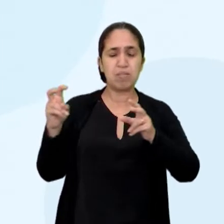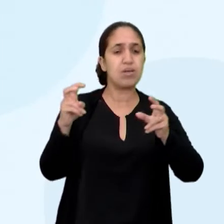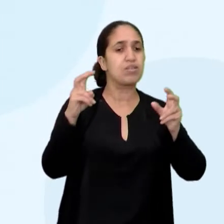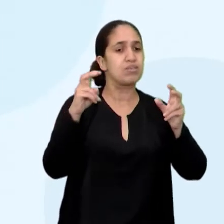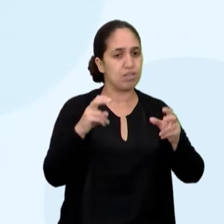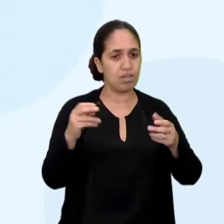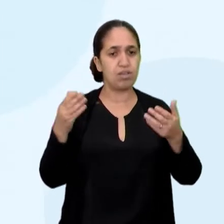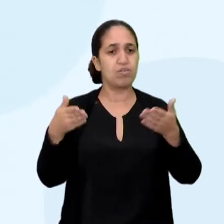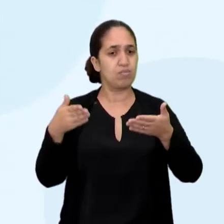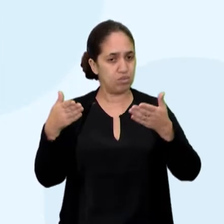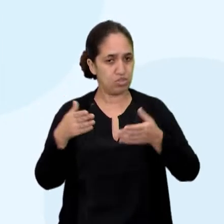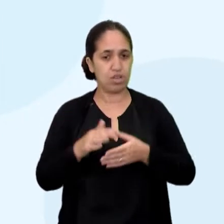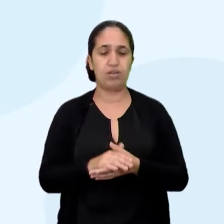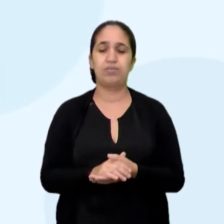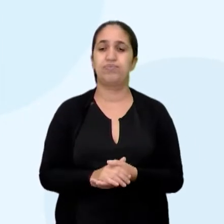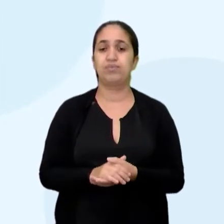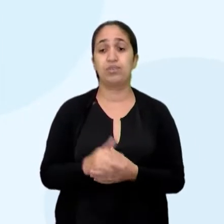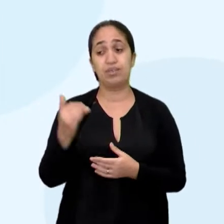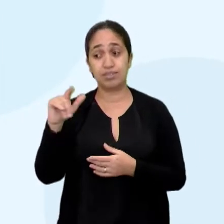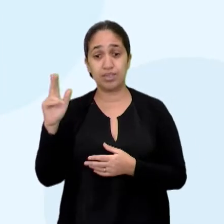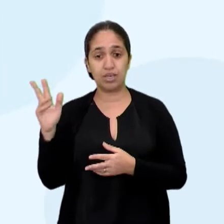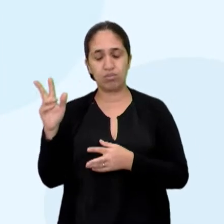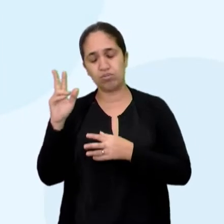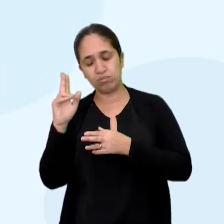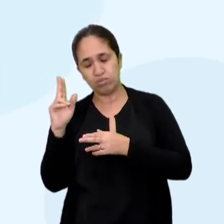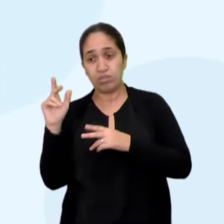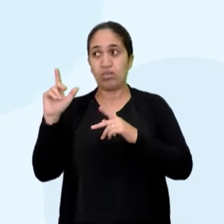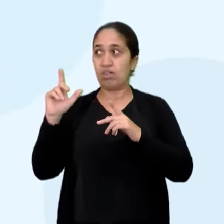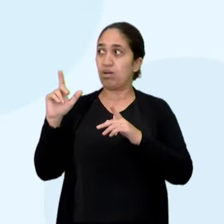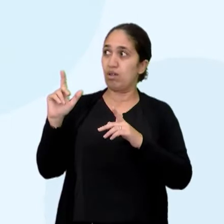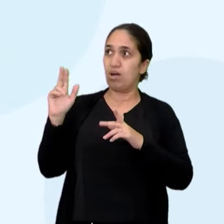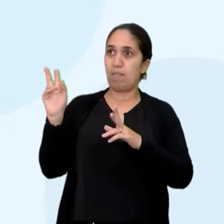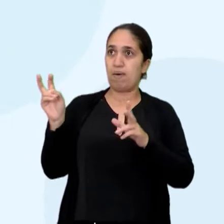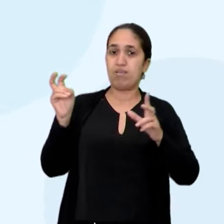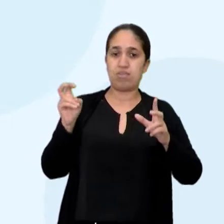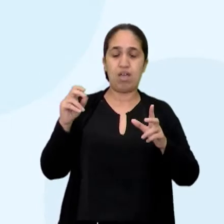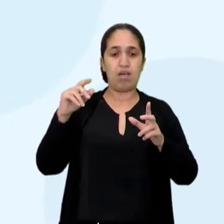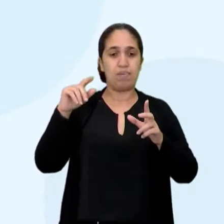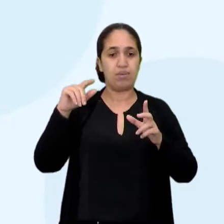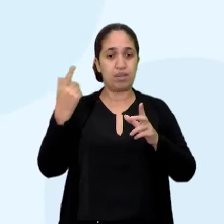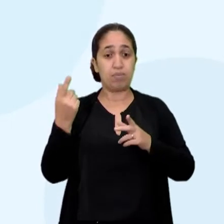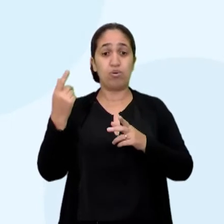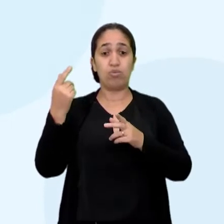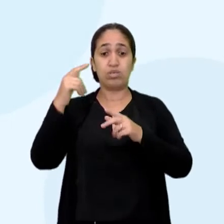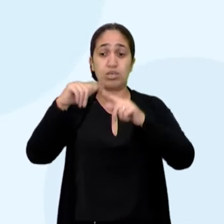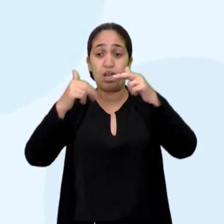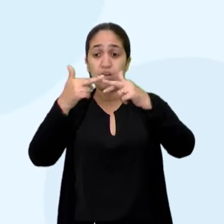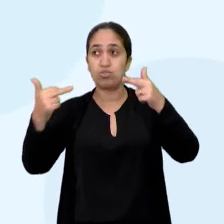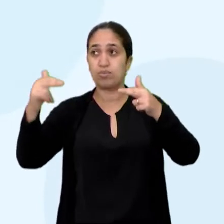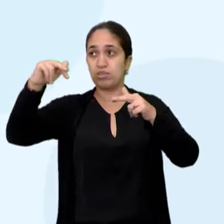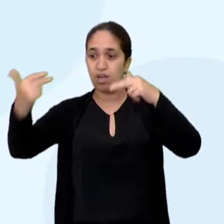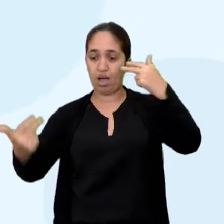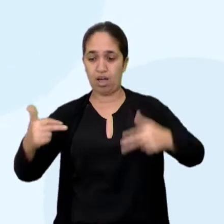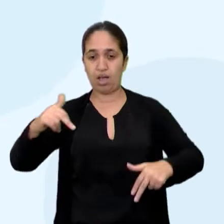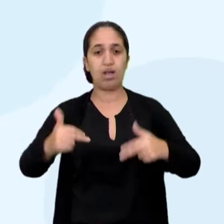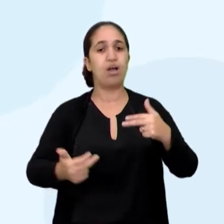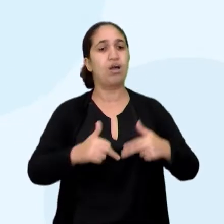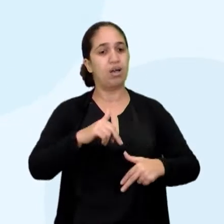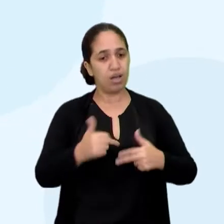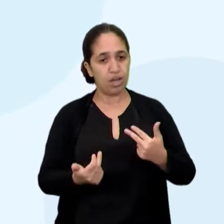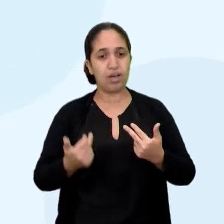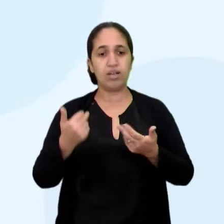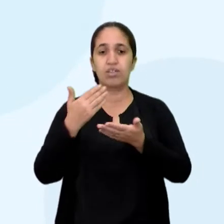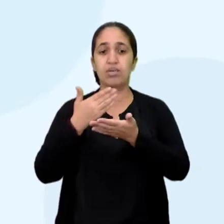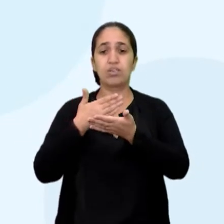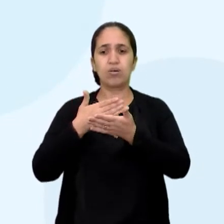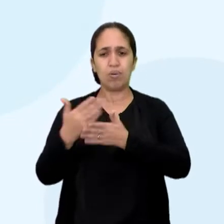população que, se caso estiver dormindo, acorde. Aí tem a queda aí de alguns objetos, né? Então, ele já começa